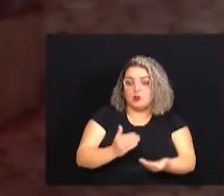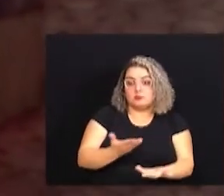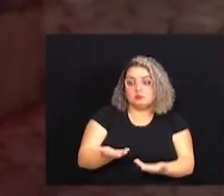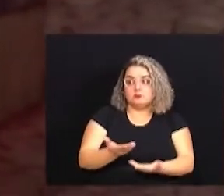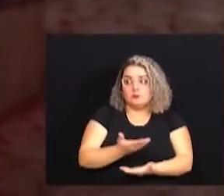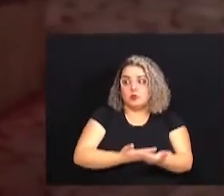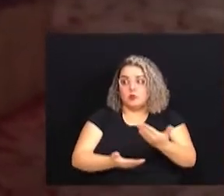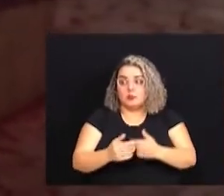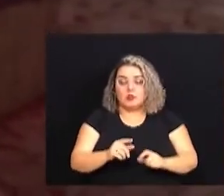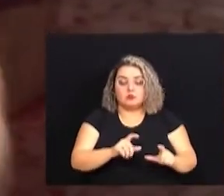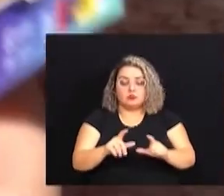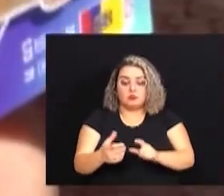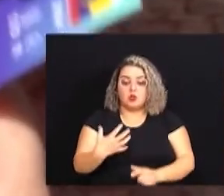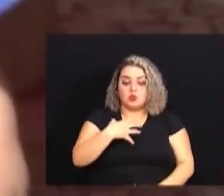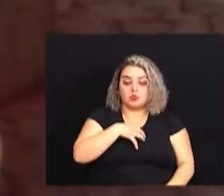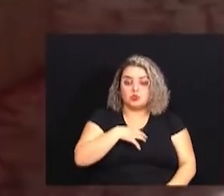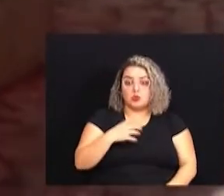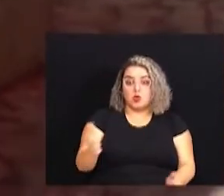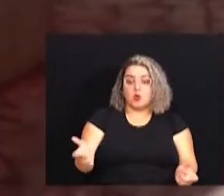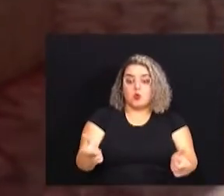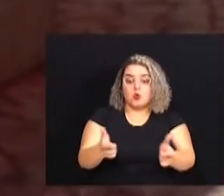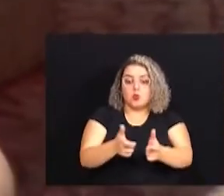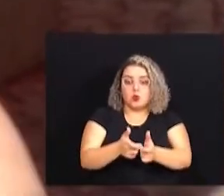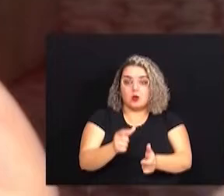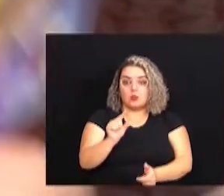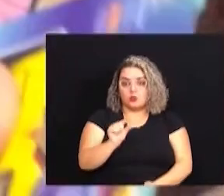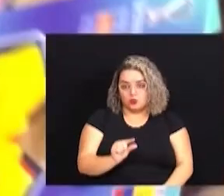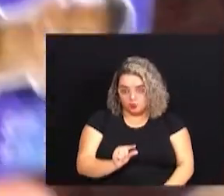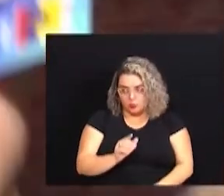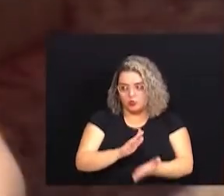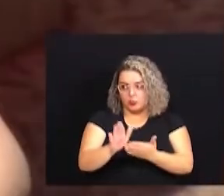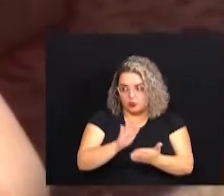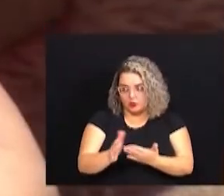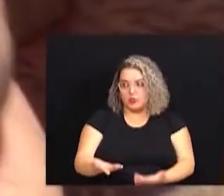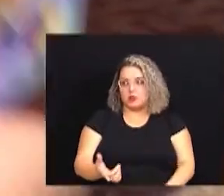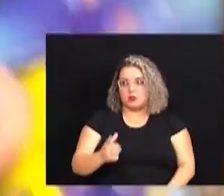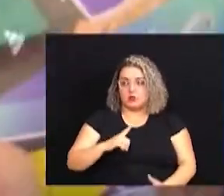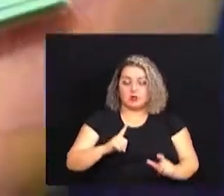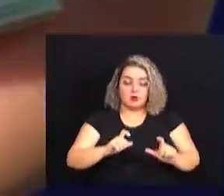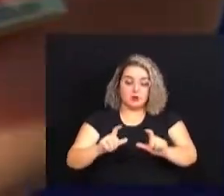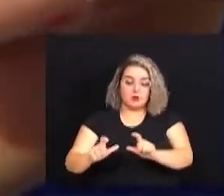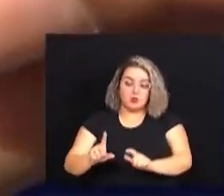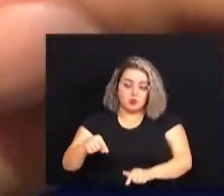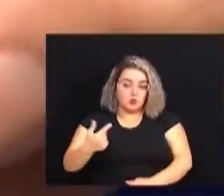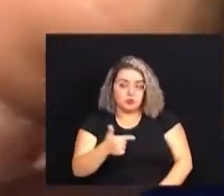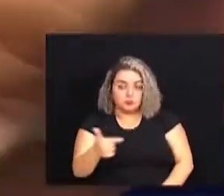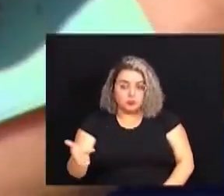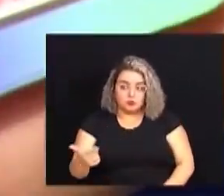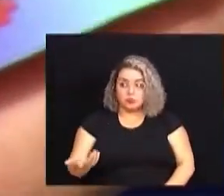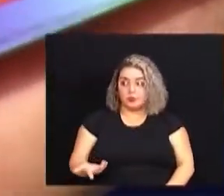esse intercâmbio, esse escambo das figurinhas, que é uma forma de reduzir um pouco o custo. Porque você tem